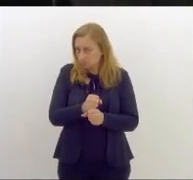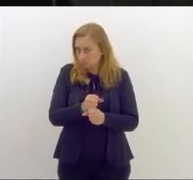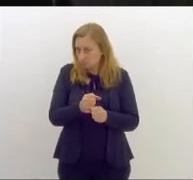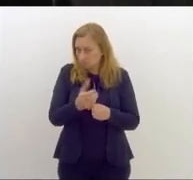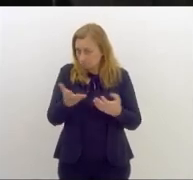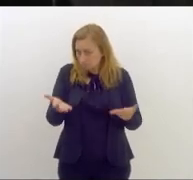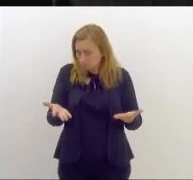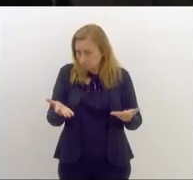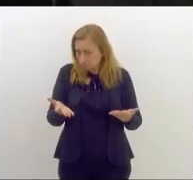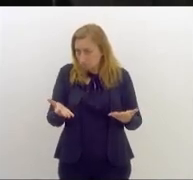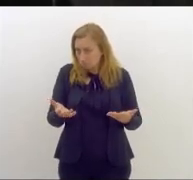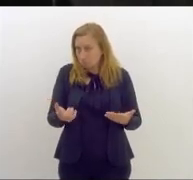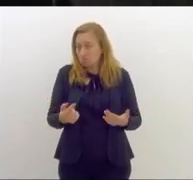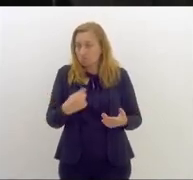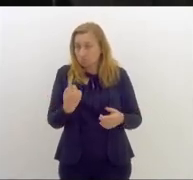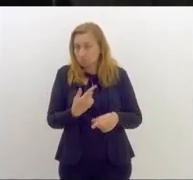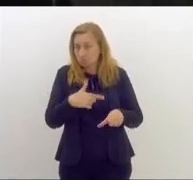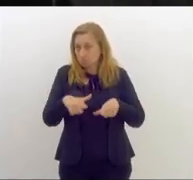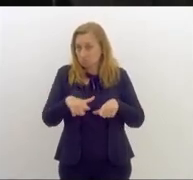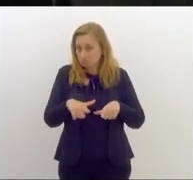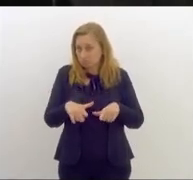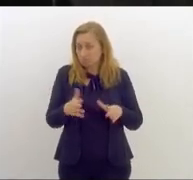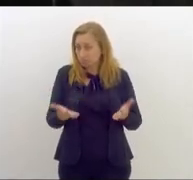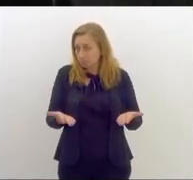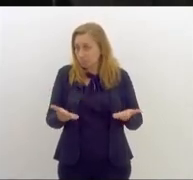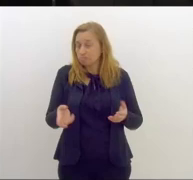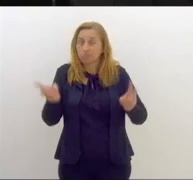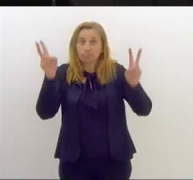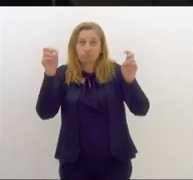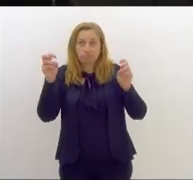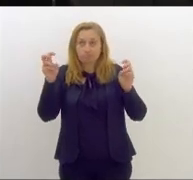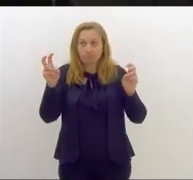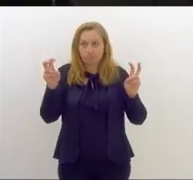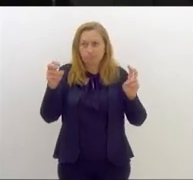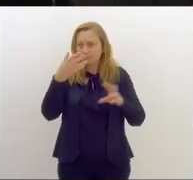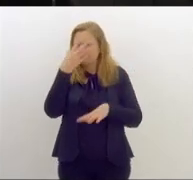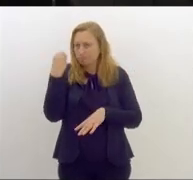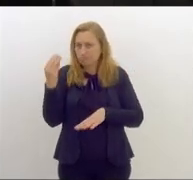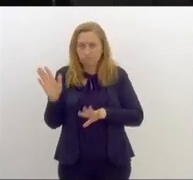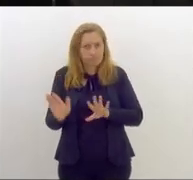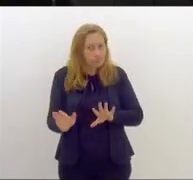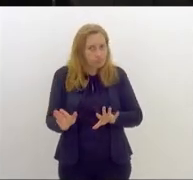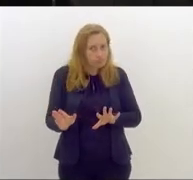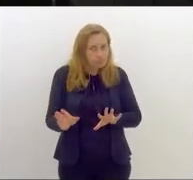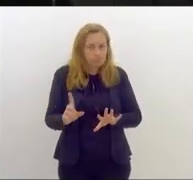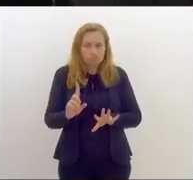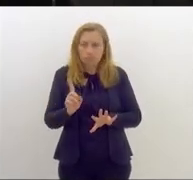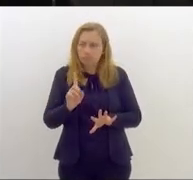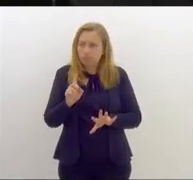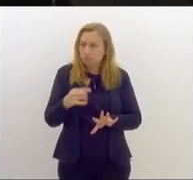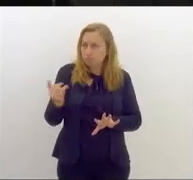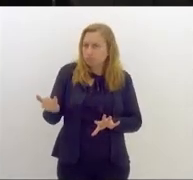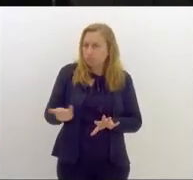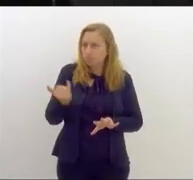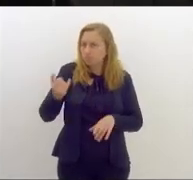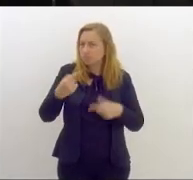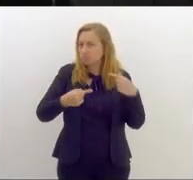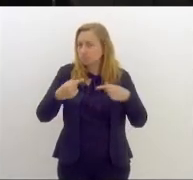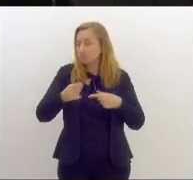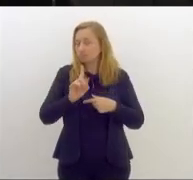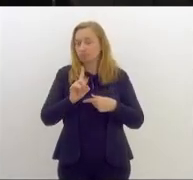mandato né que esses sistemas deixam de ser relevantes e não necessitam de discussão